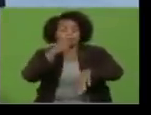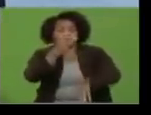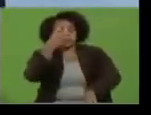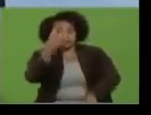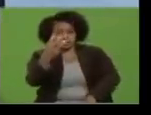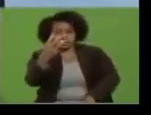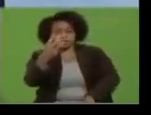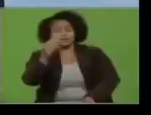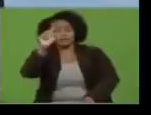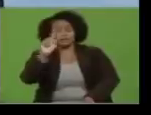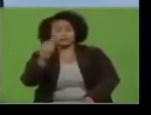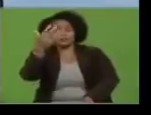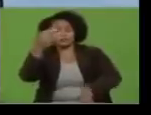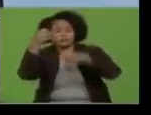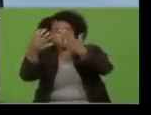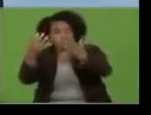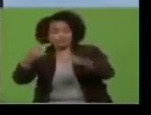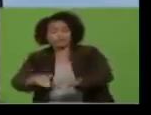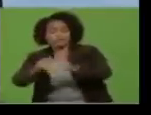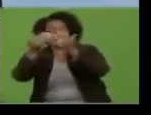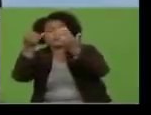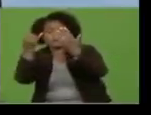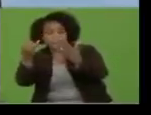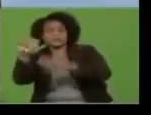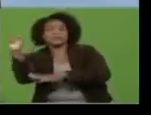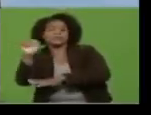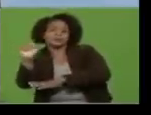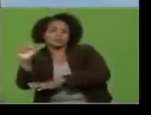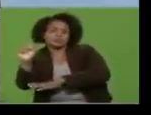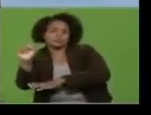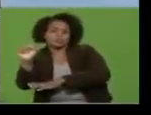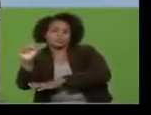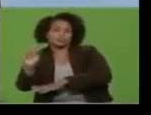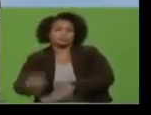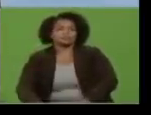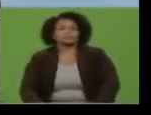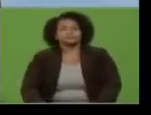minutos do dia 6 de setembro.